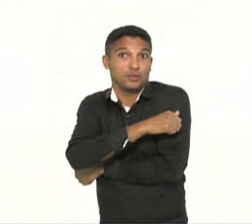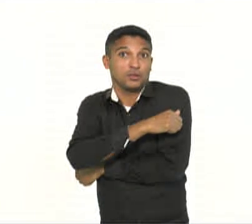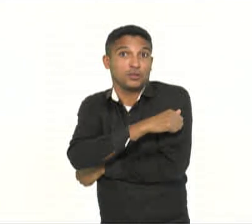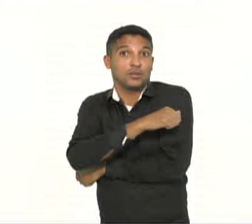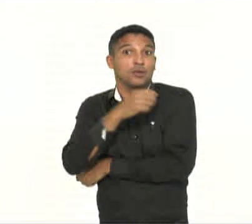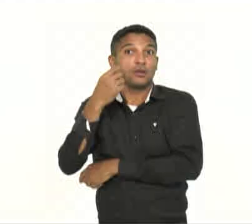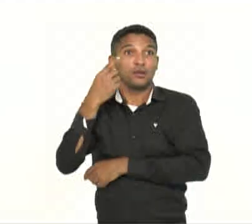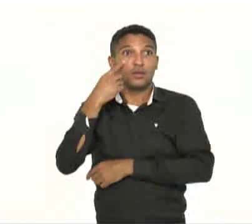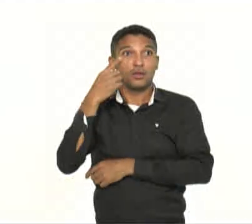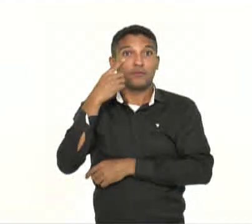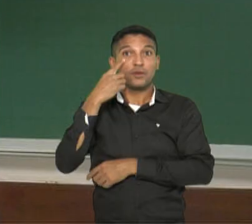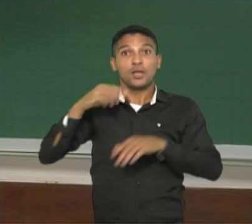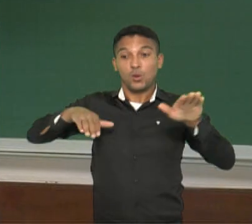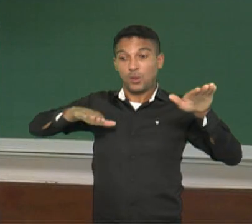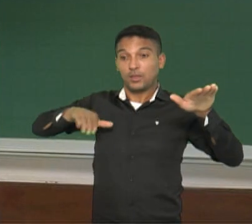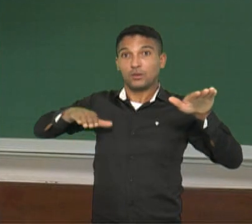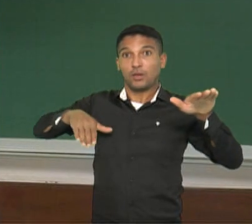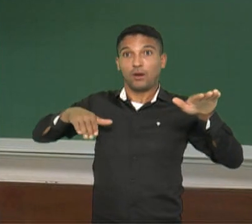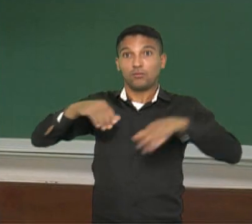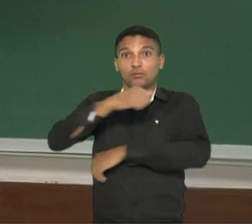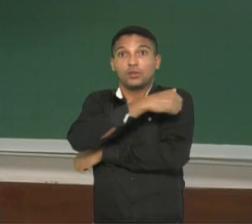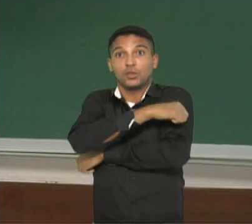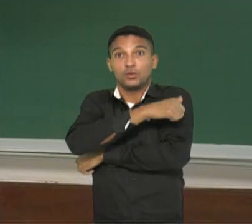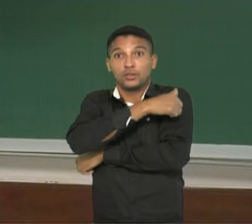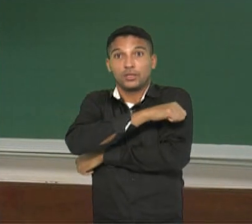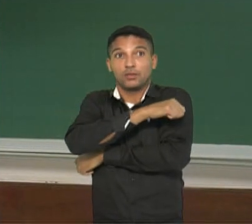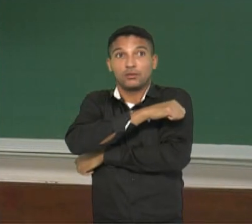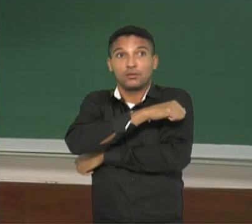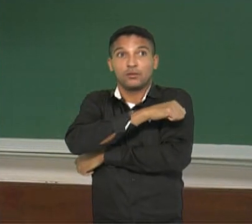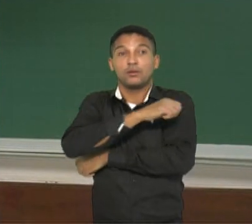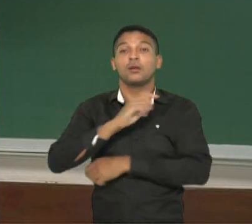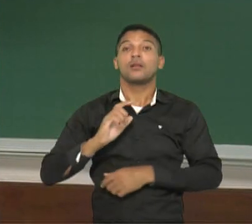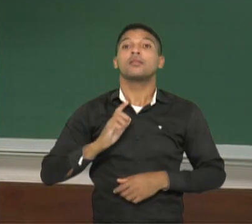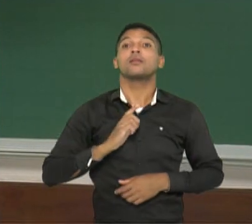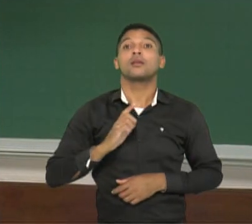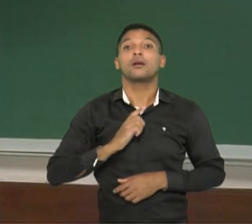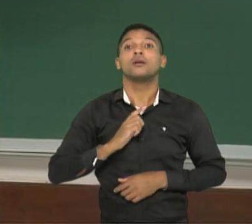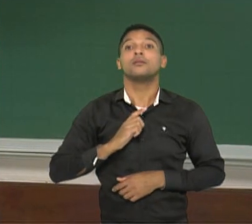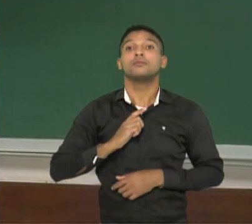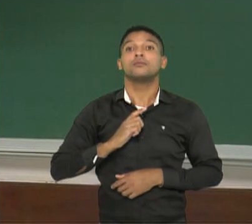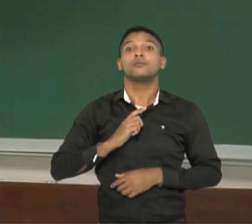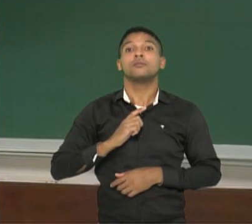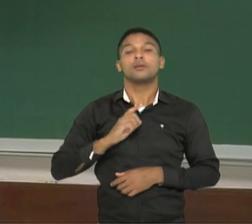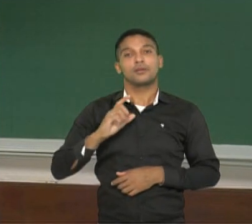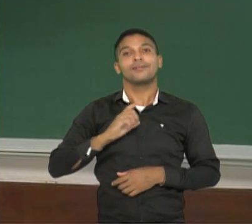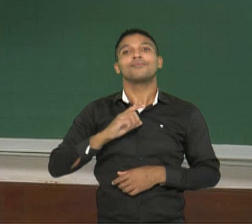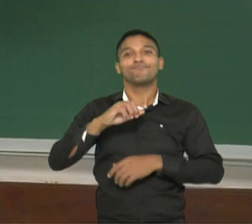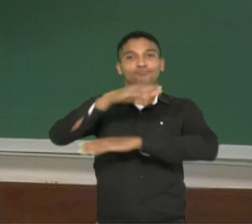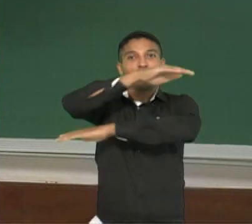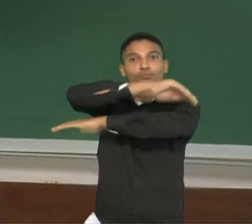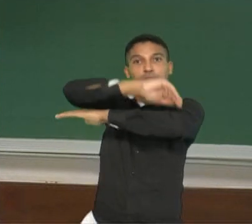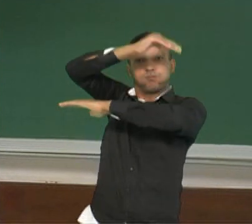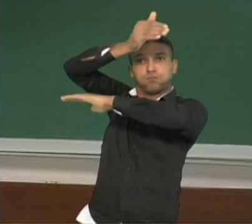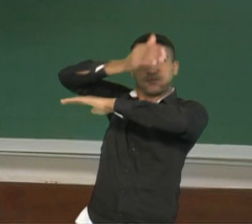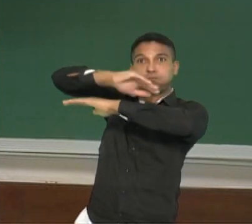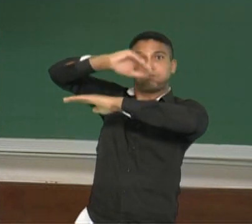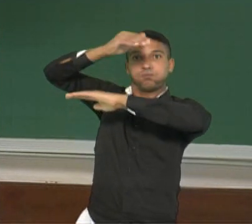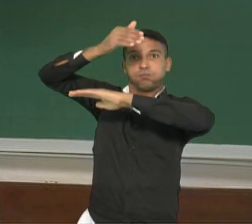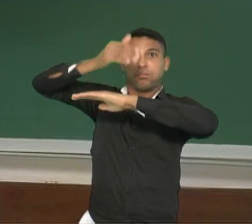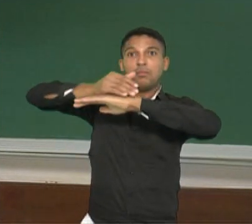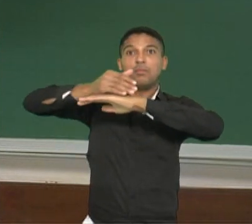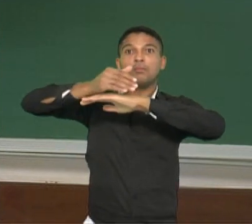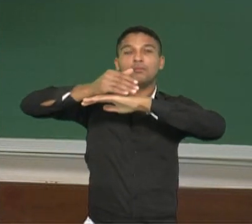litoral carioca, o litoral do estado do Rio de Janeiro, ele está no domínio de mares de morros. Então,